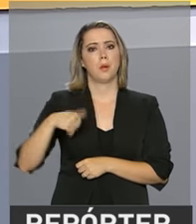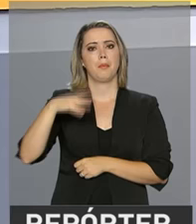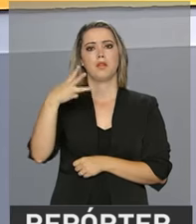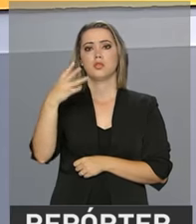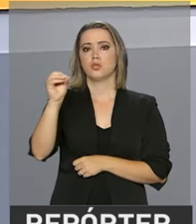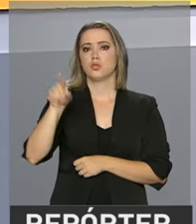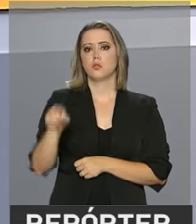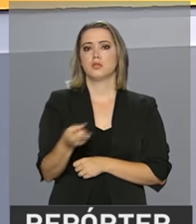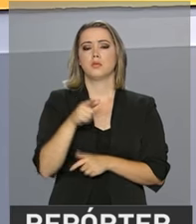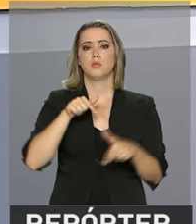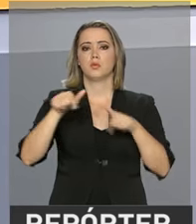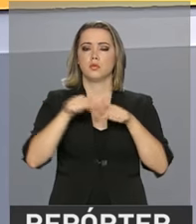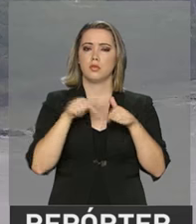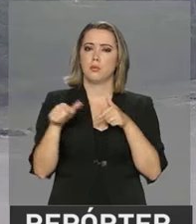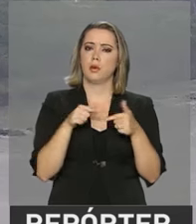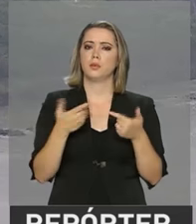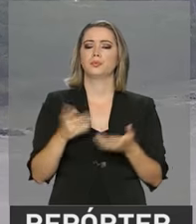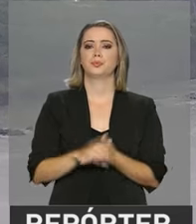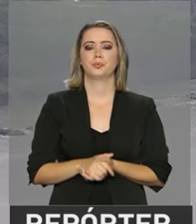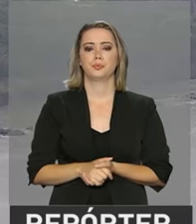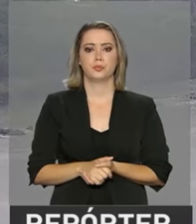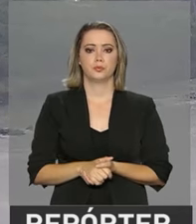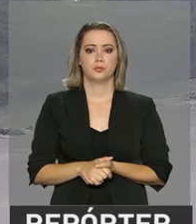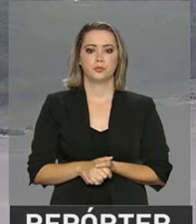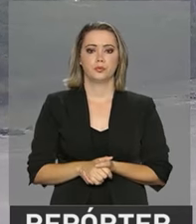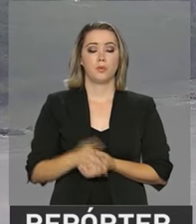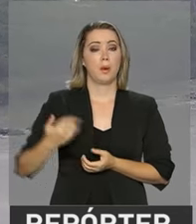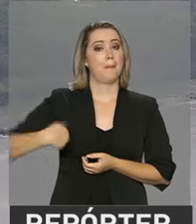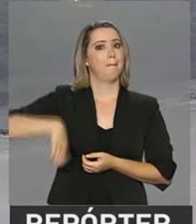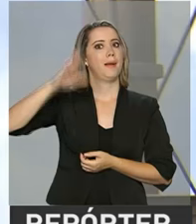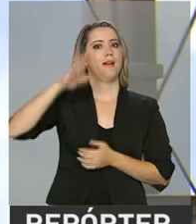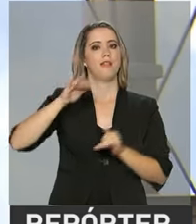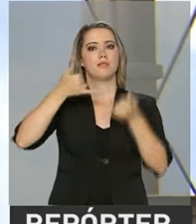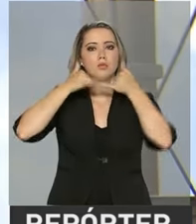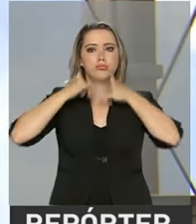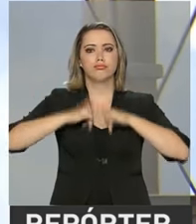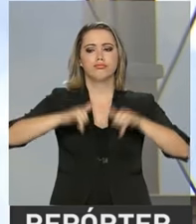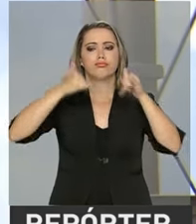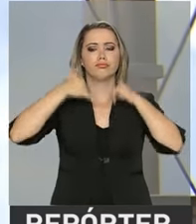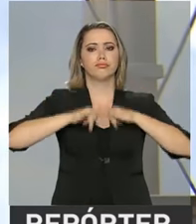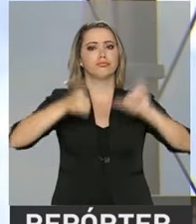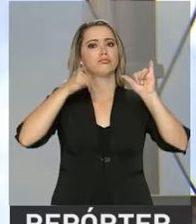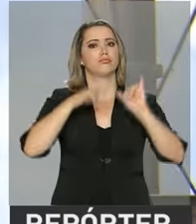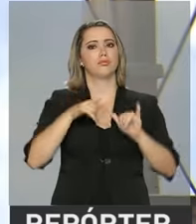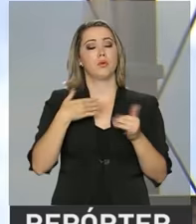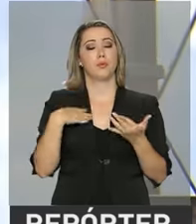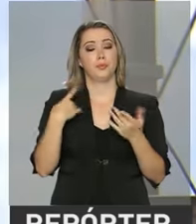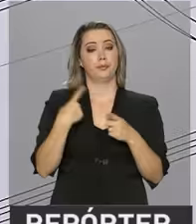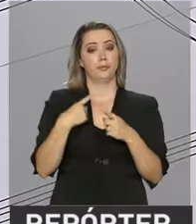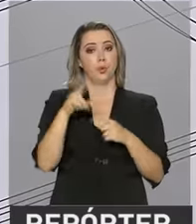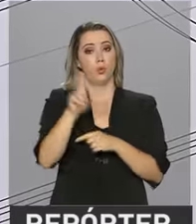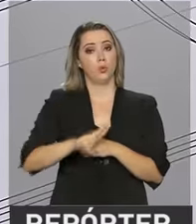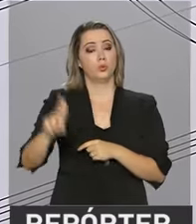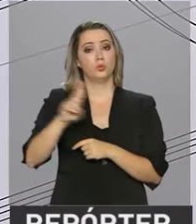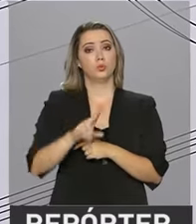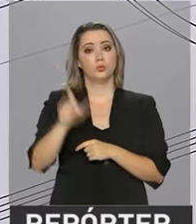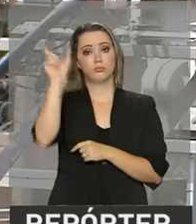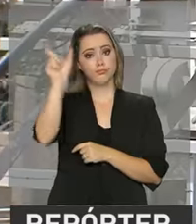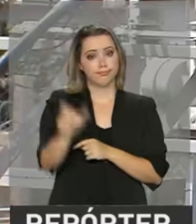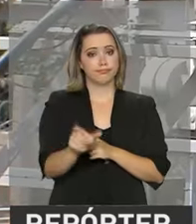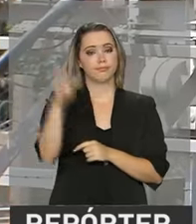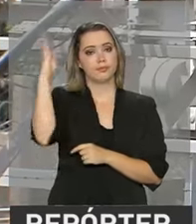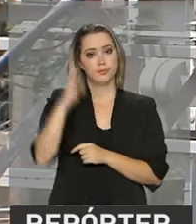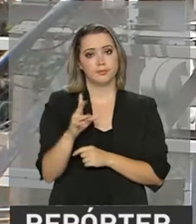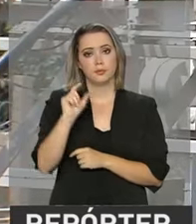mil empregos diretos mais energia elétrica para atender o consumo dos brasileiros o leilão realizado